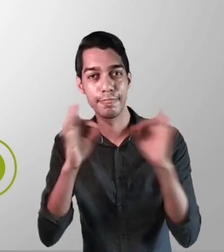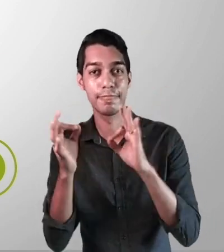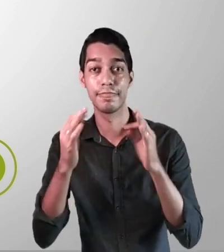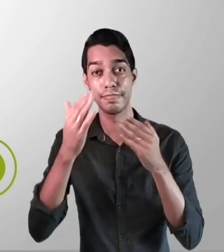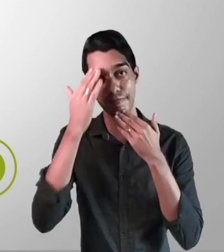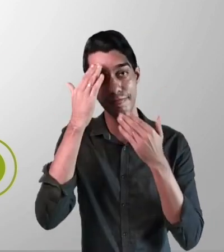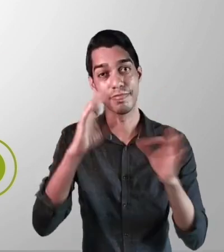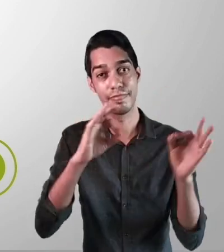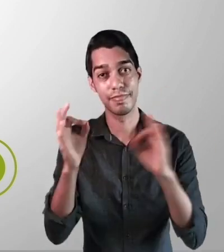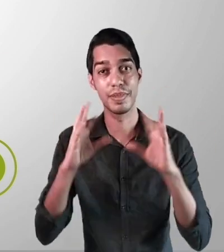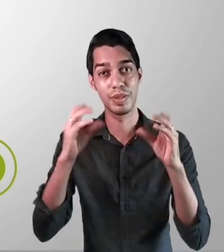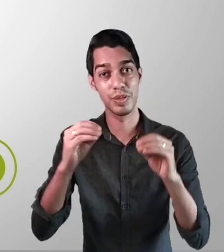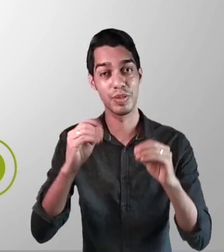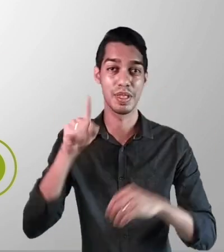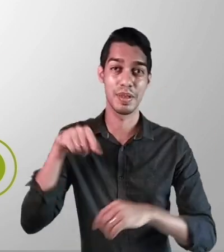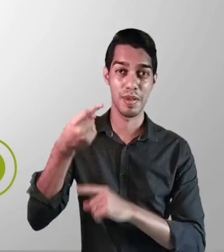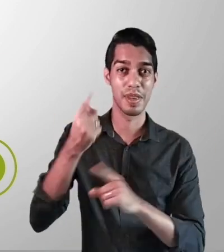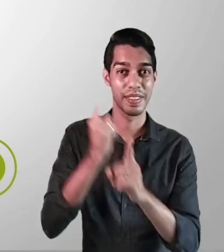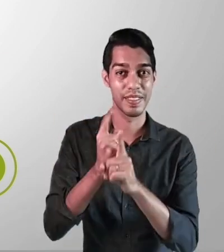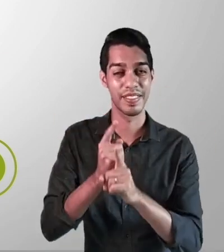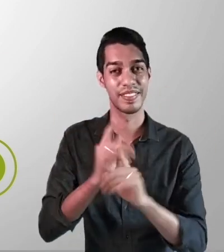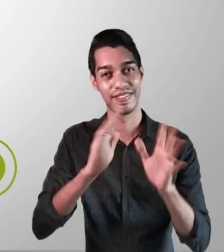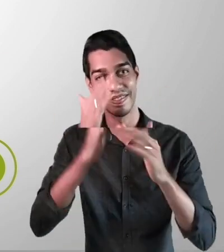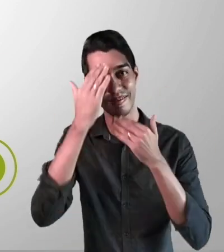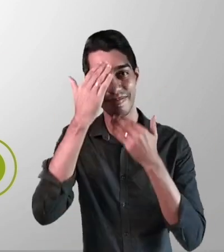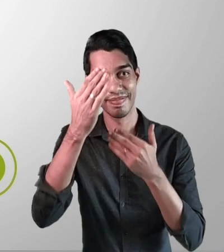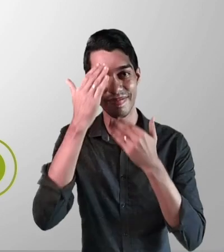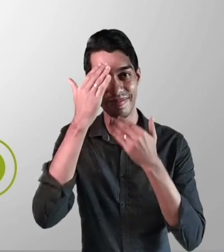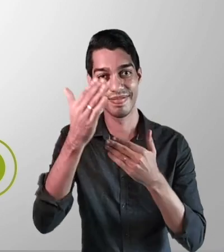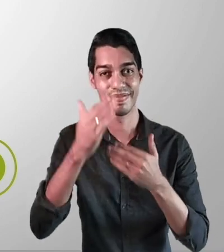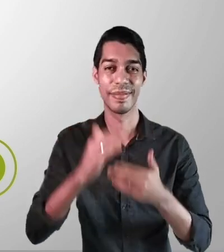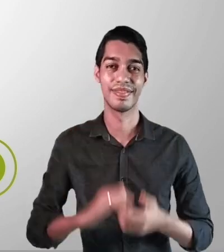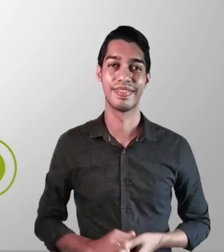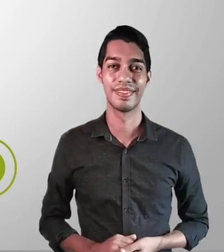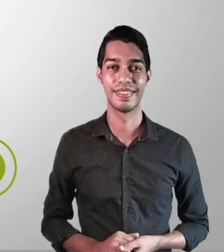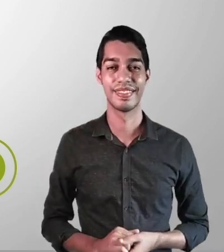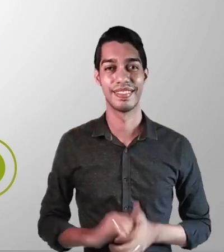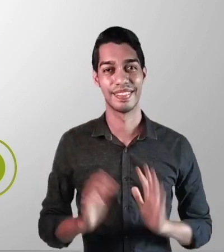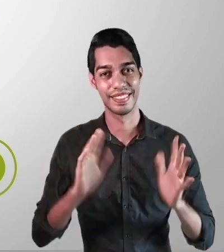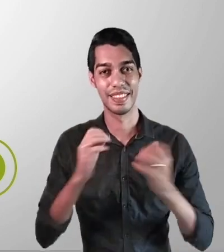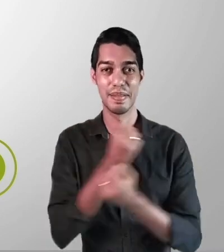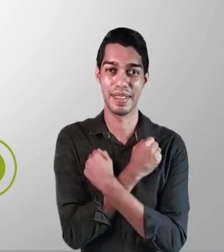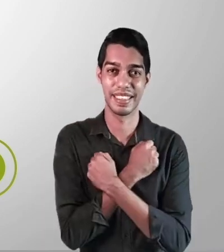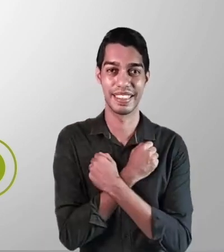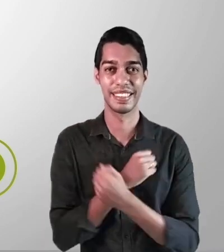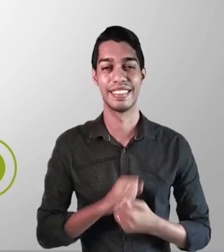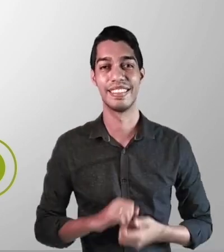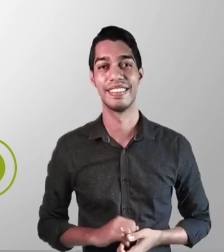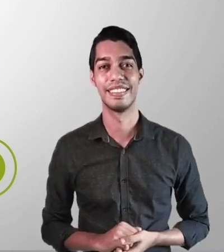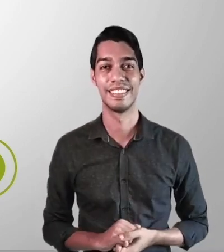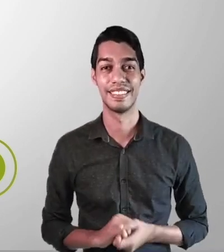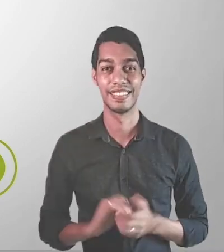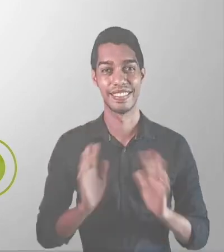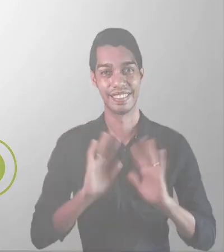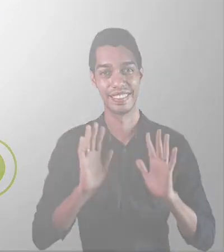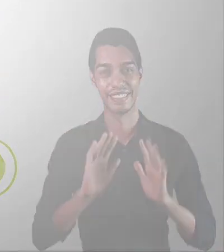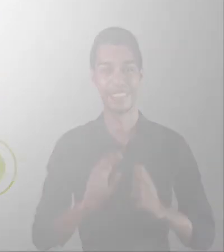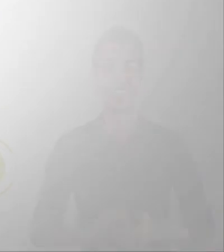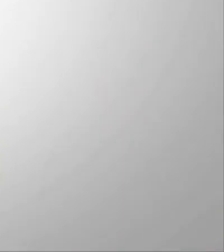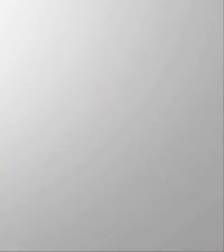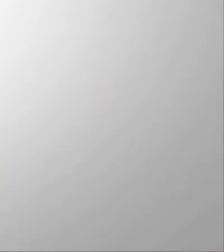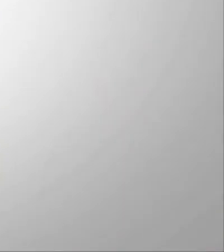toda a audiência e até o próximo vídeo. Muito obrigado. Obrigado, um abraço. Obrigado, um abraço a todos.